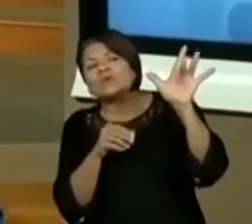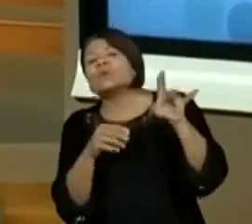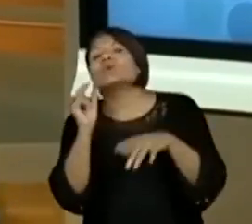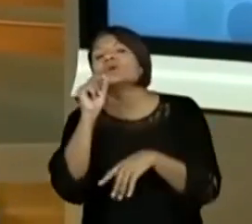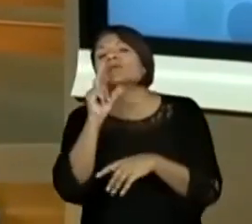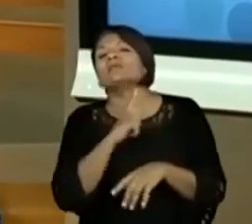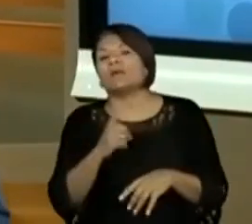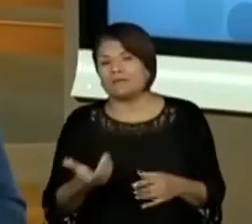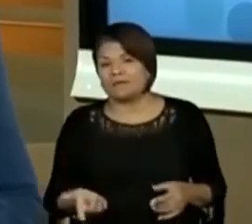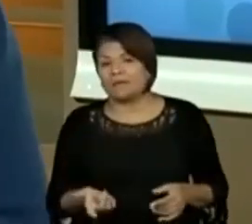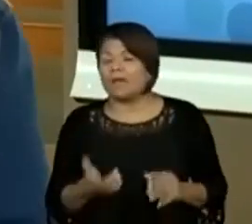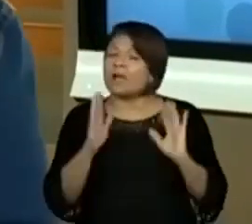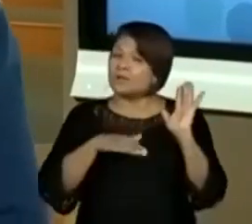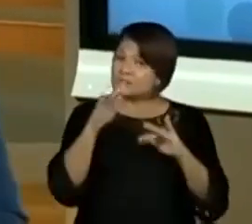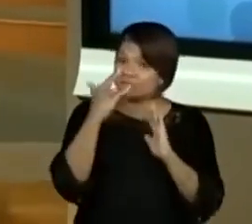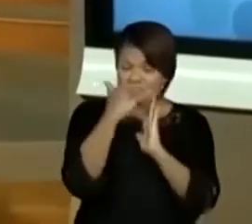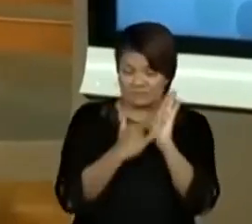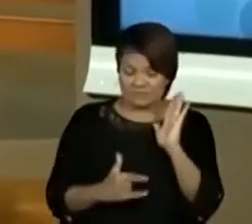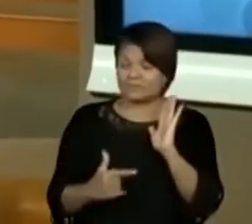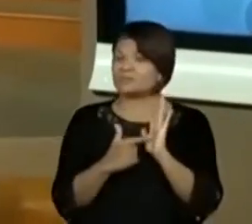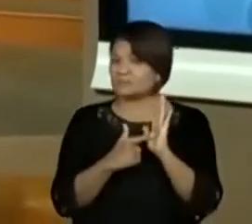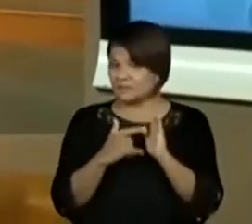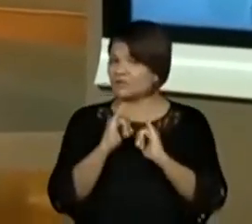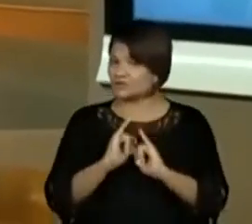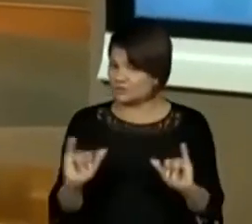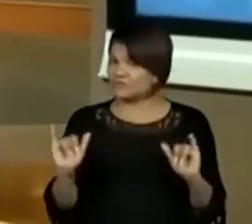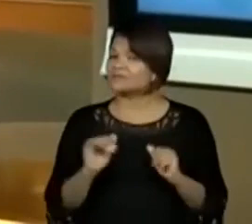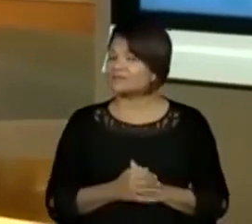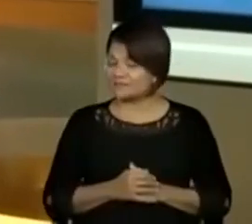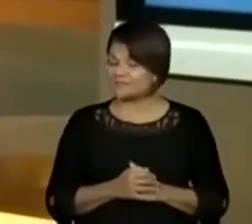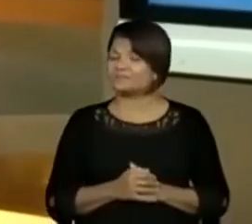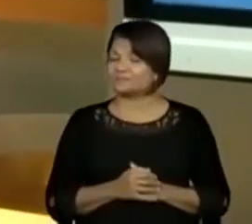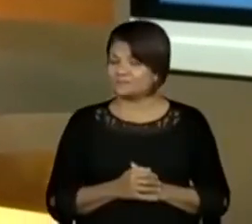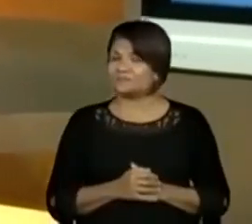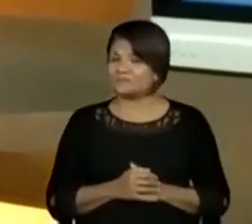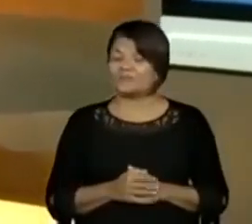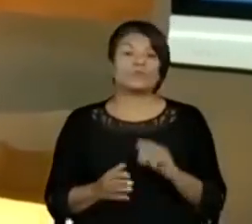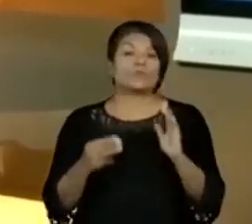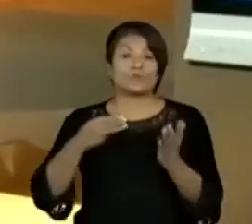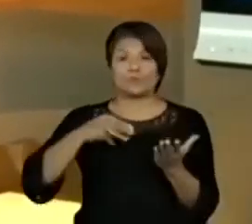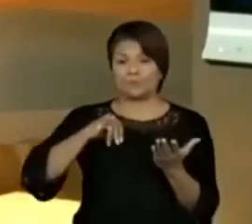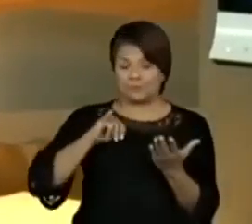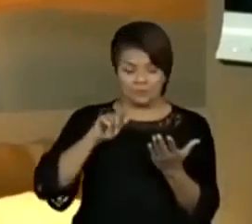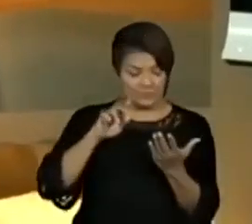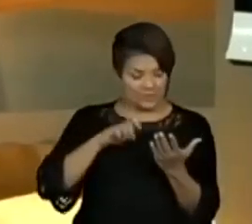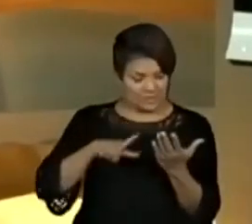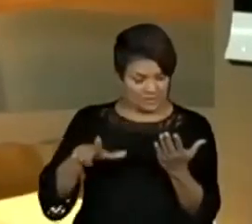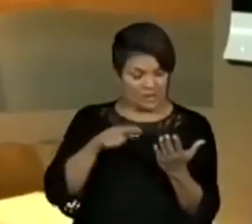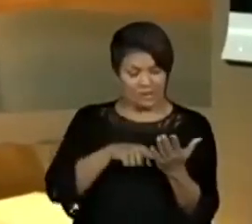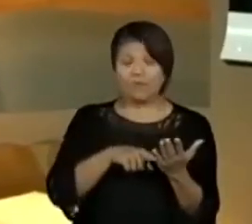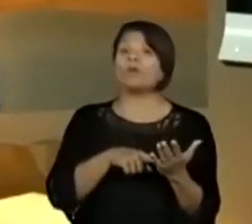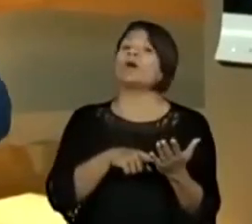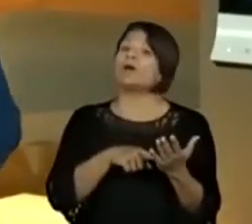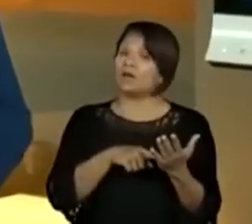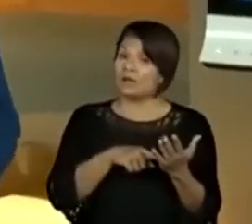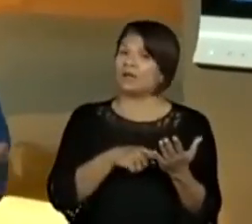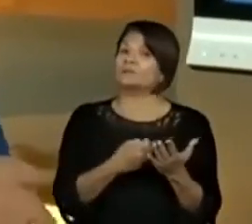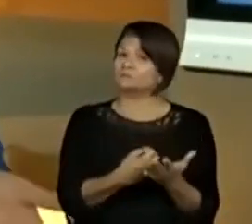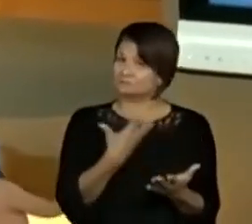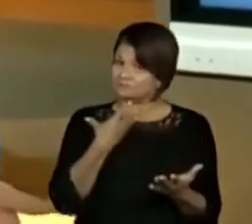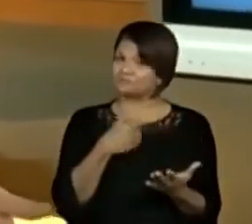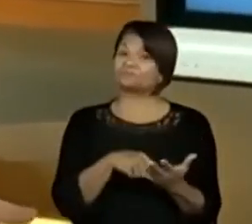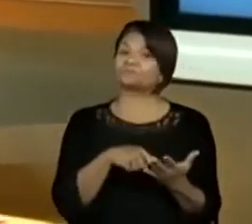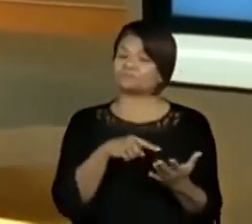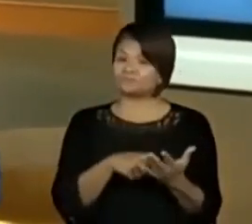apropriação de um texto, certo? Da notícia. Olha lá, o Miguel já viu uma outra coisa que ninguém trouxe. O fato de